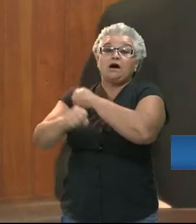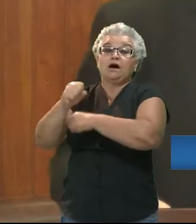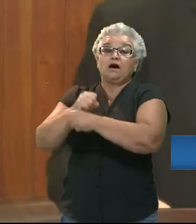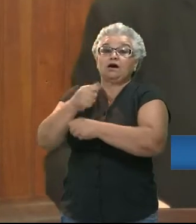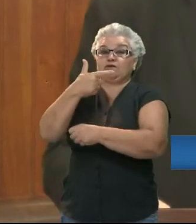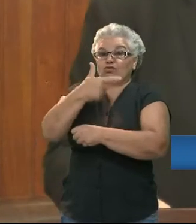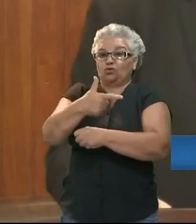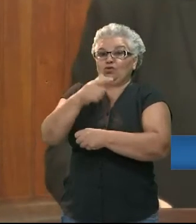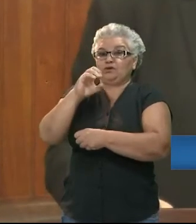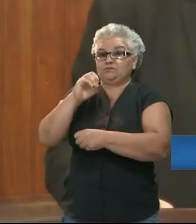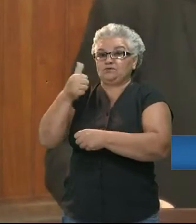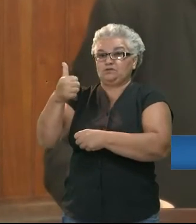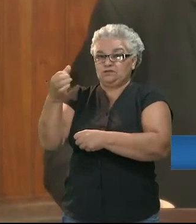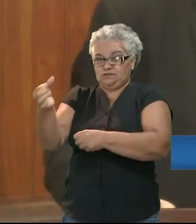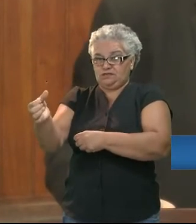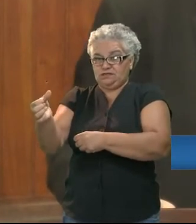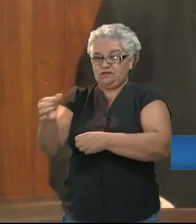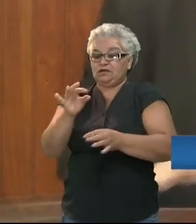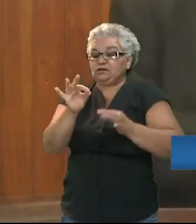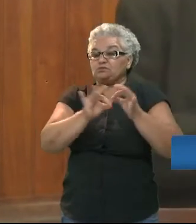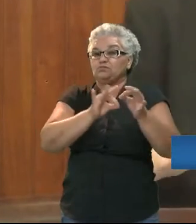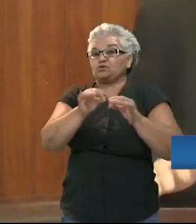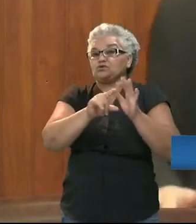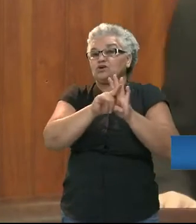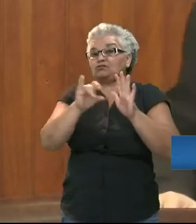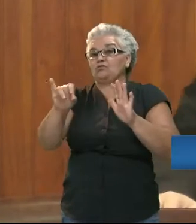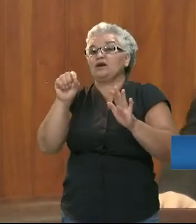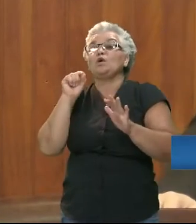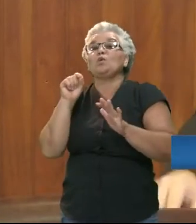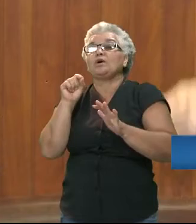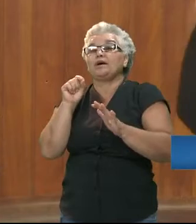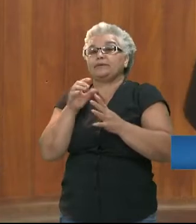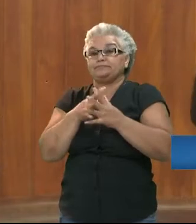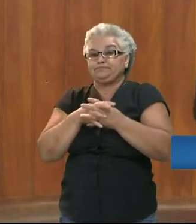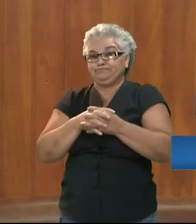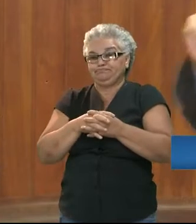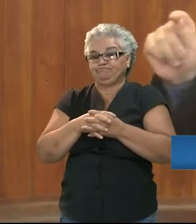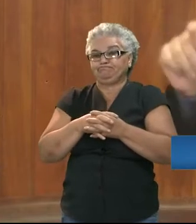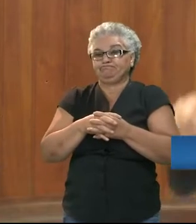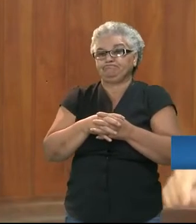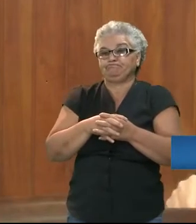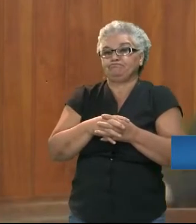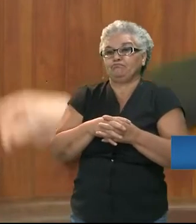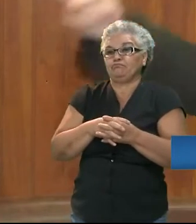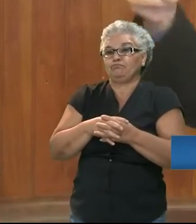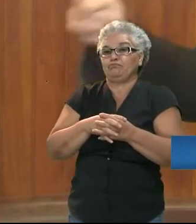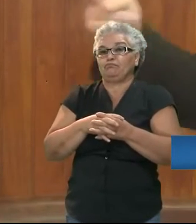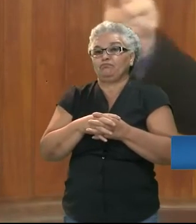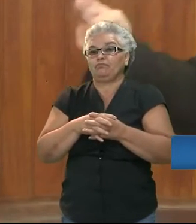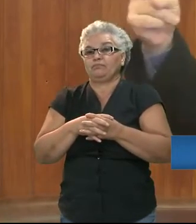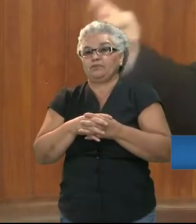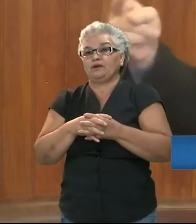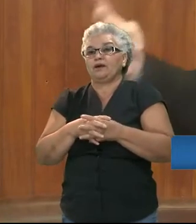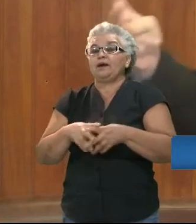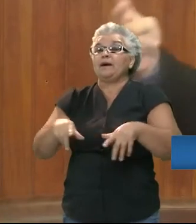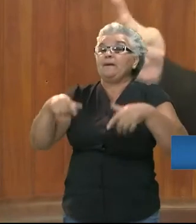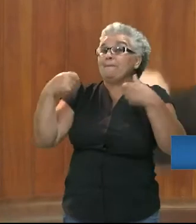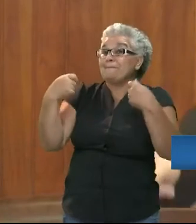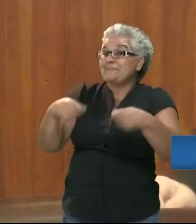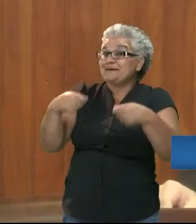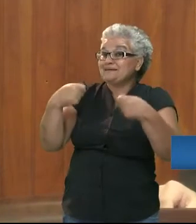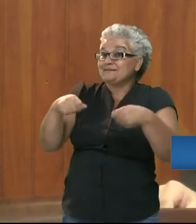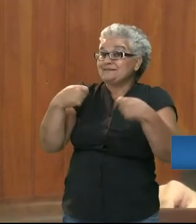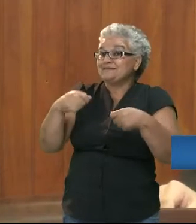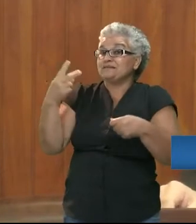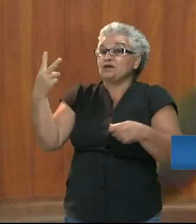lei em que eu contemplo a necessidade de 2 audiências